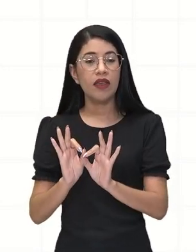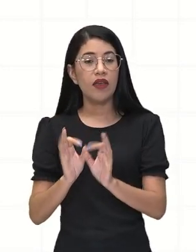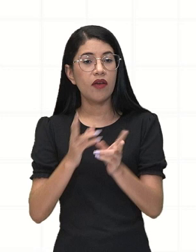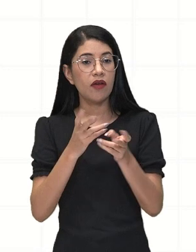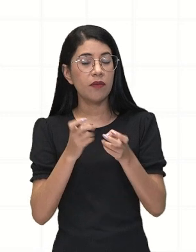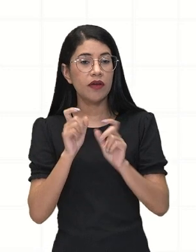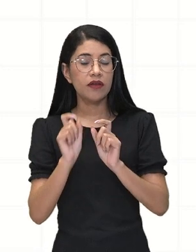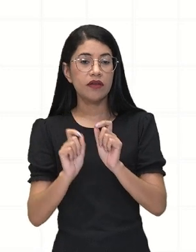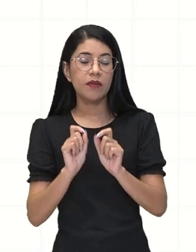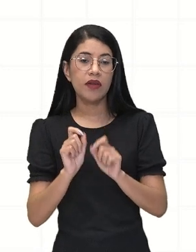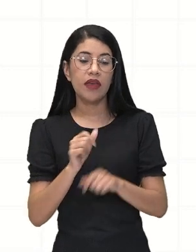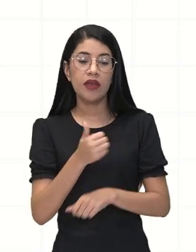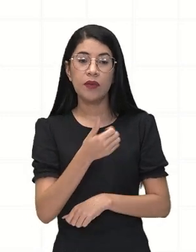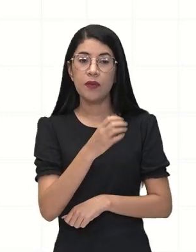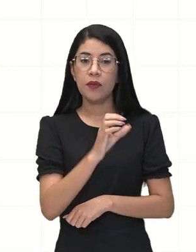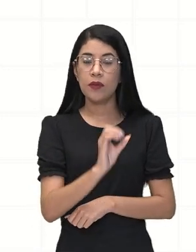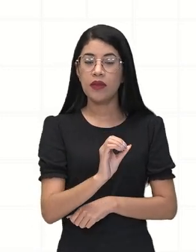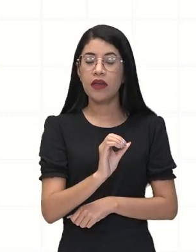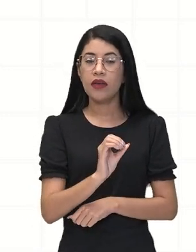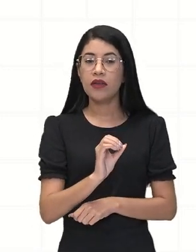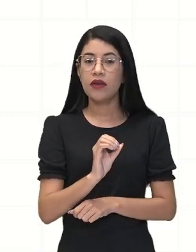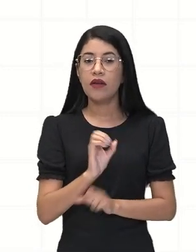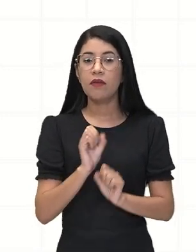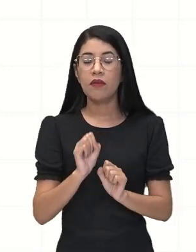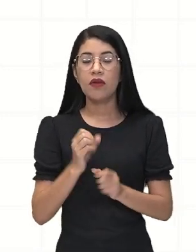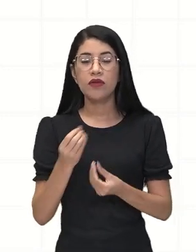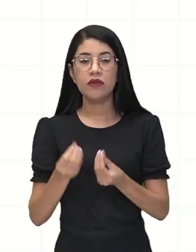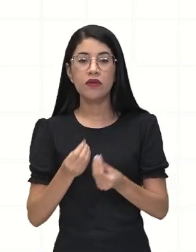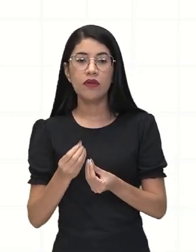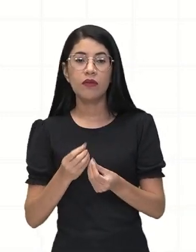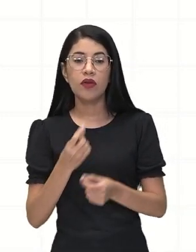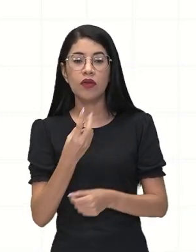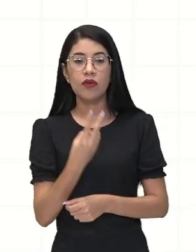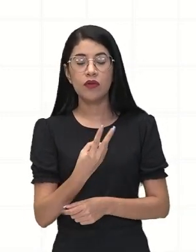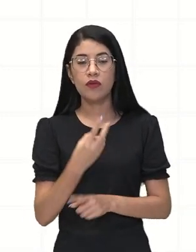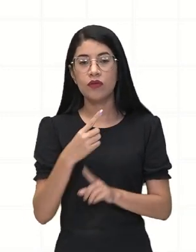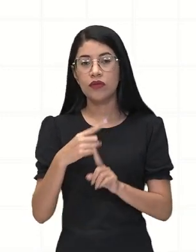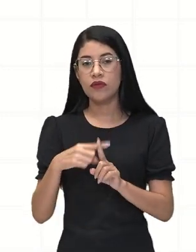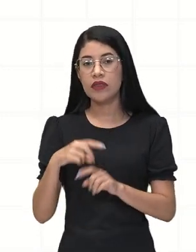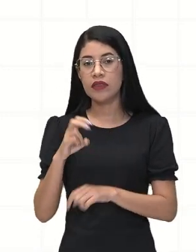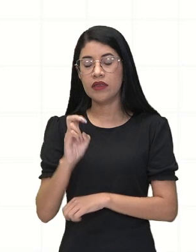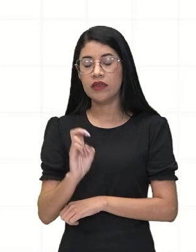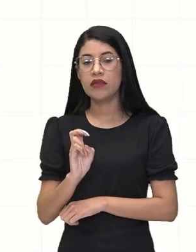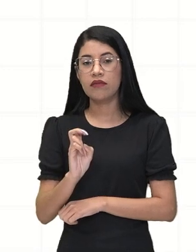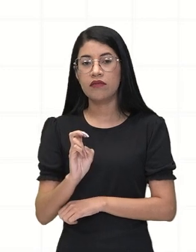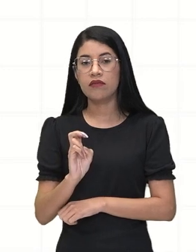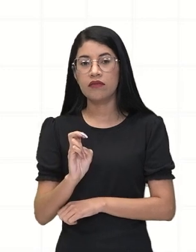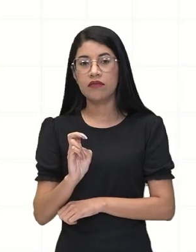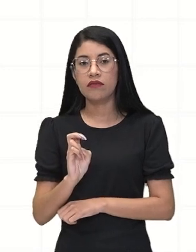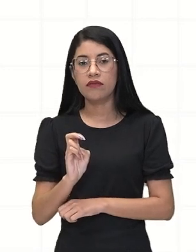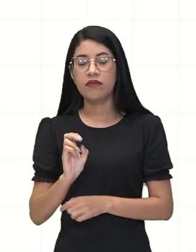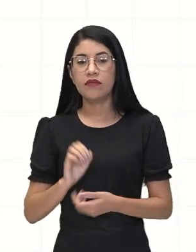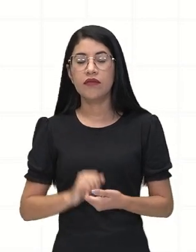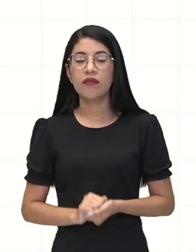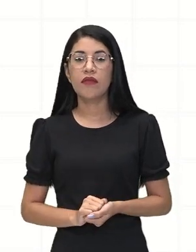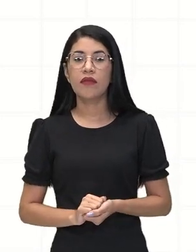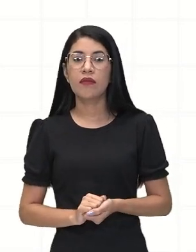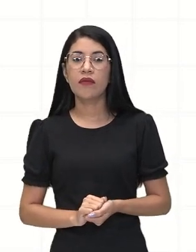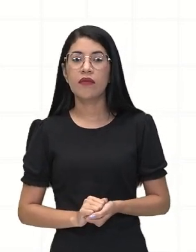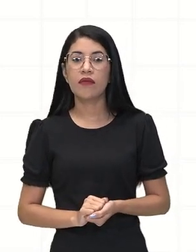aqui o 10 ele pode ser escrito como sendo quem? 2 vezes 5, beleza? E o